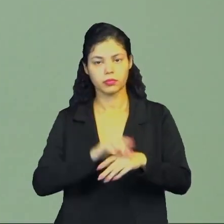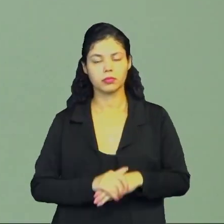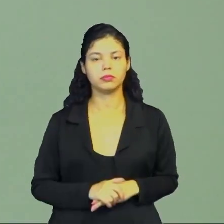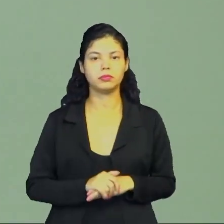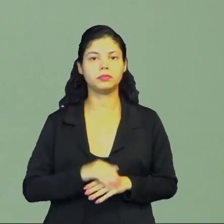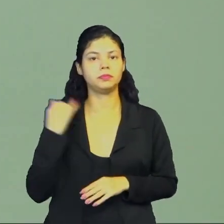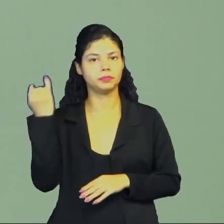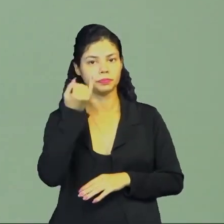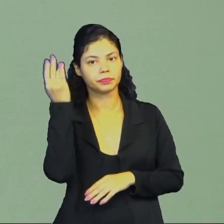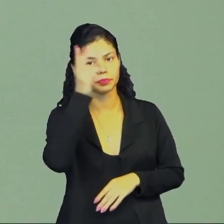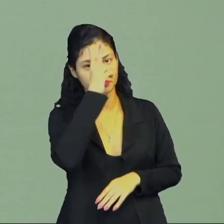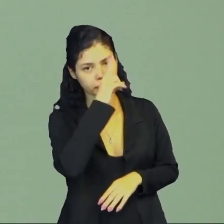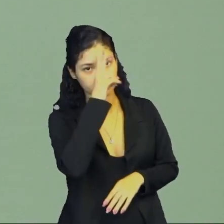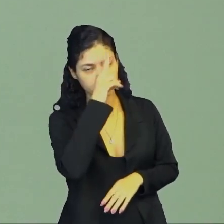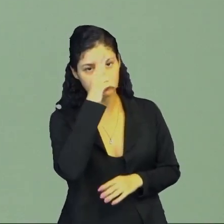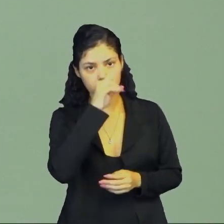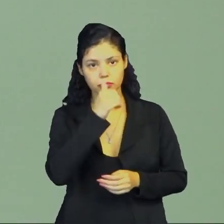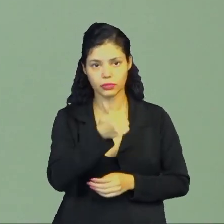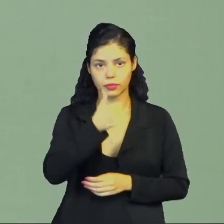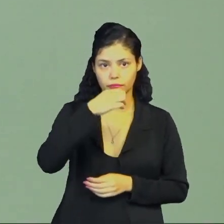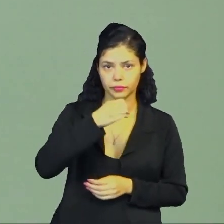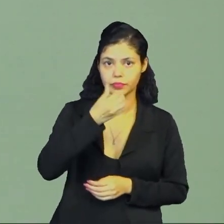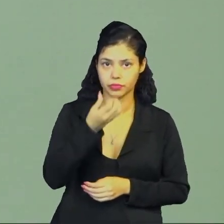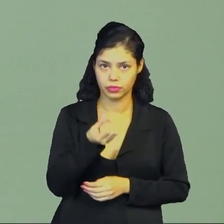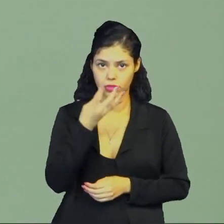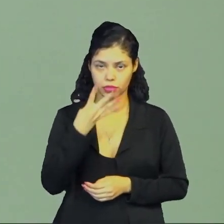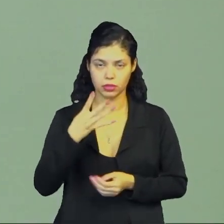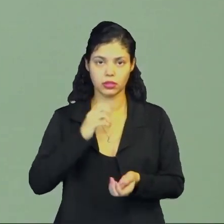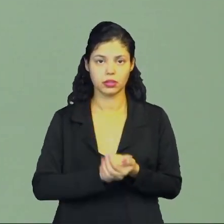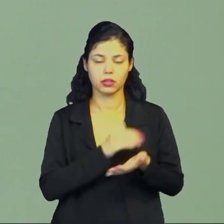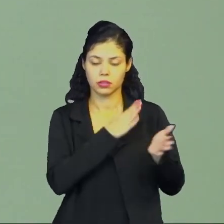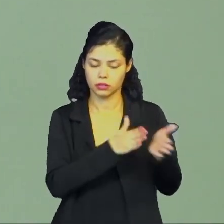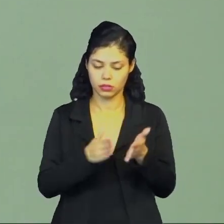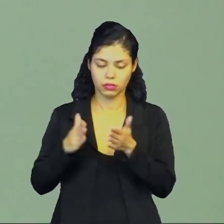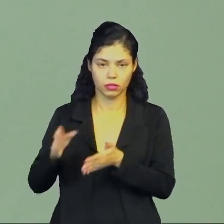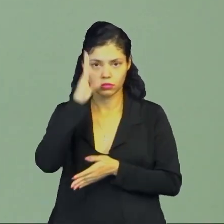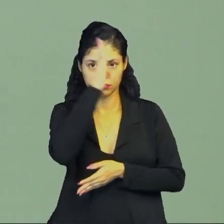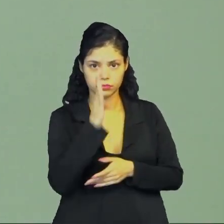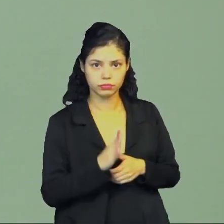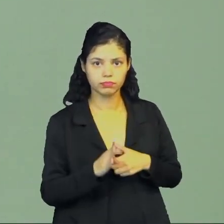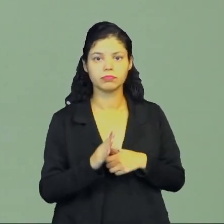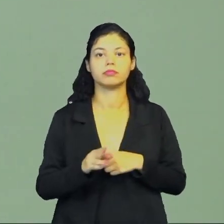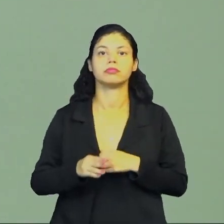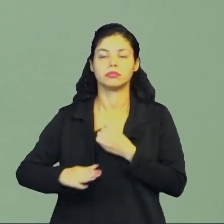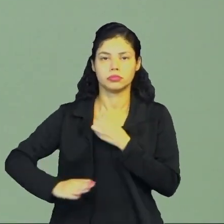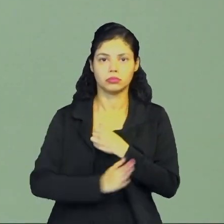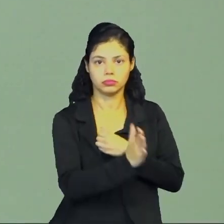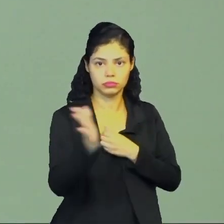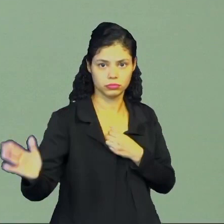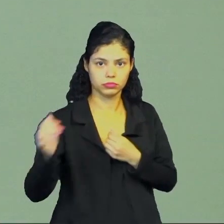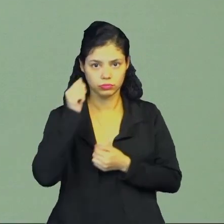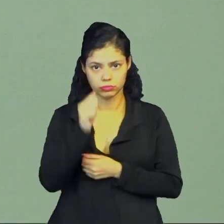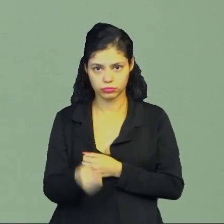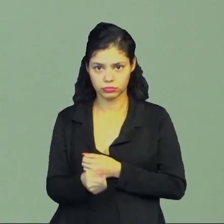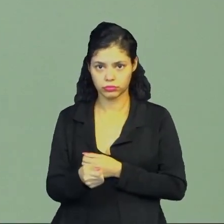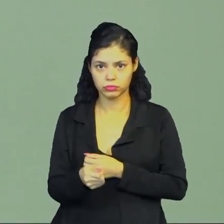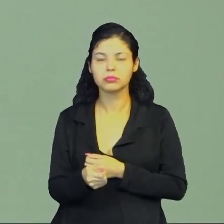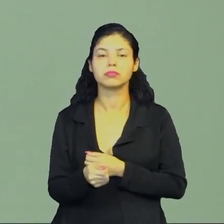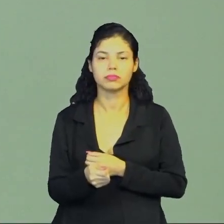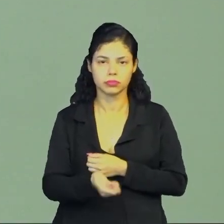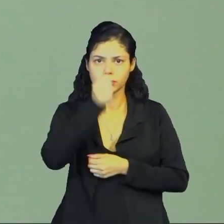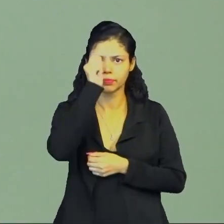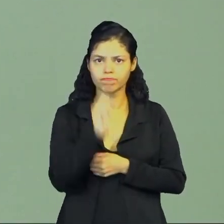É importante ressaltar, né, que a partir de 1964 o Brasil passa aí pelo golpe militar, né, que dá origem ao período